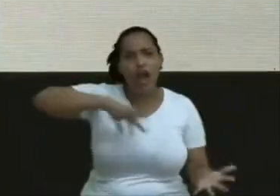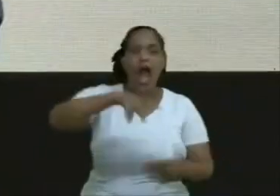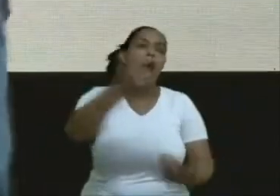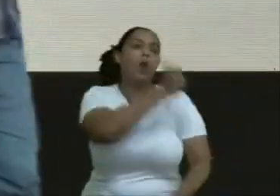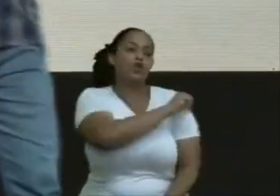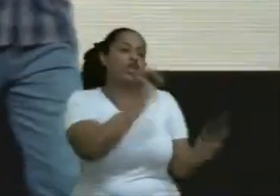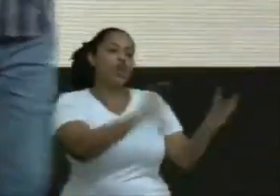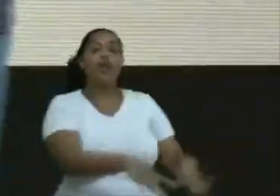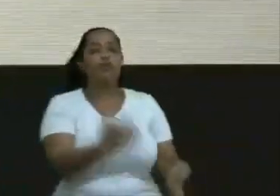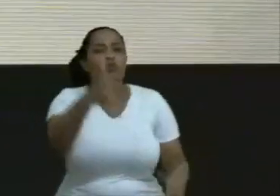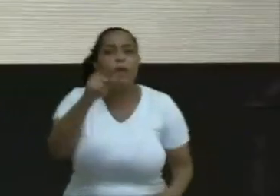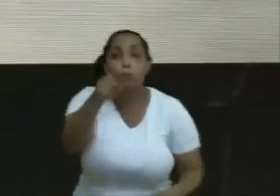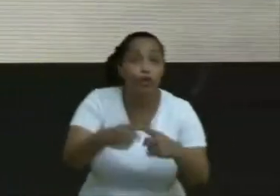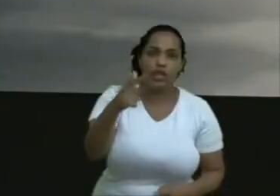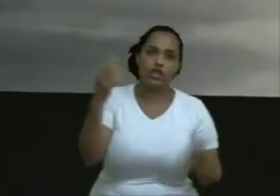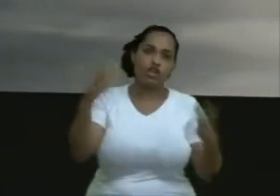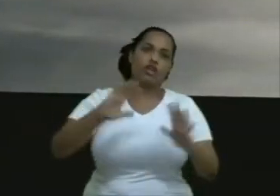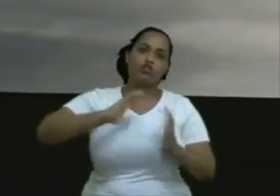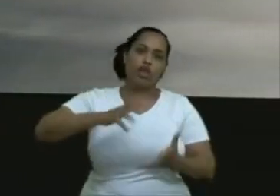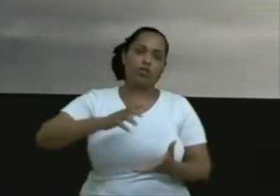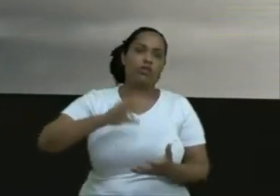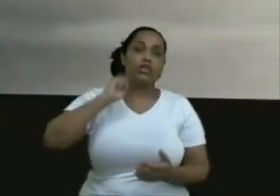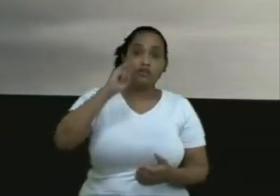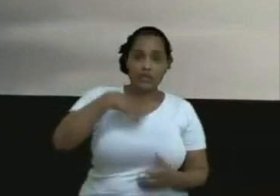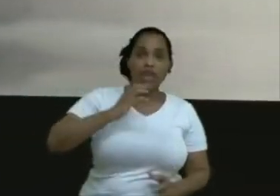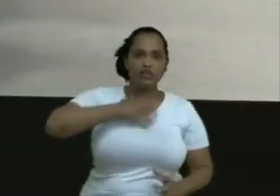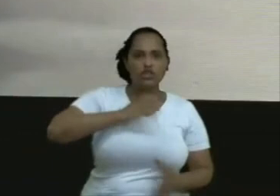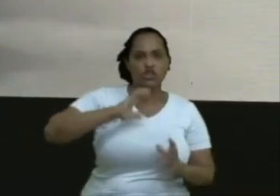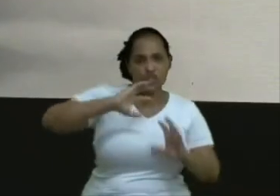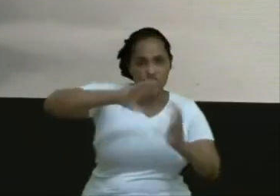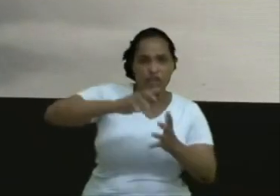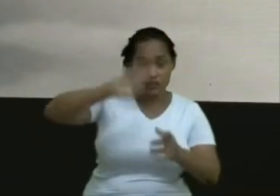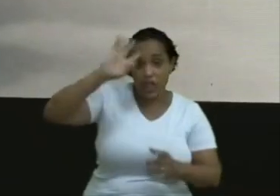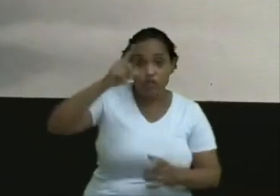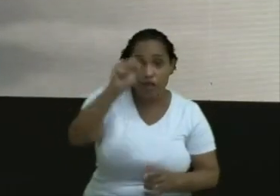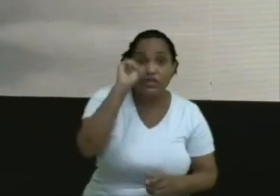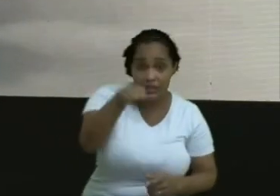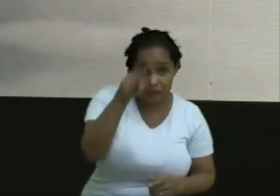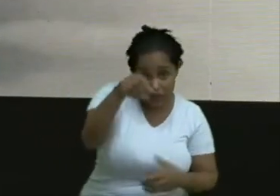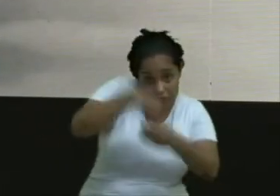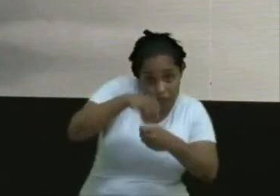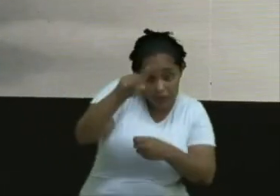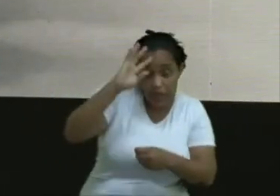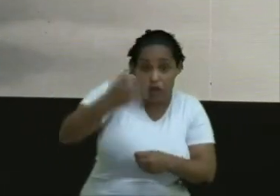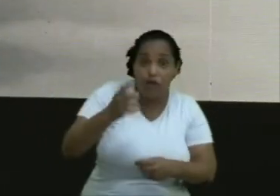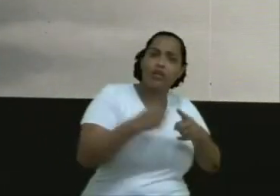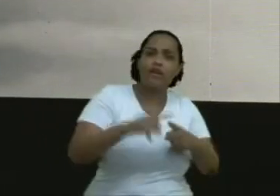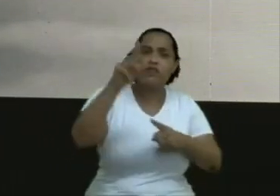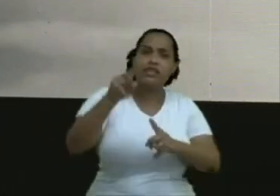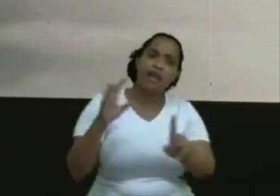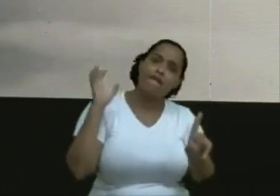não tem jeito. Não tem porque você não tem jeito, então. Porque enquanto você tiver jeito, o Rio de Janeiro tem jeito. Porque você é um agente de